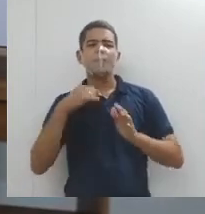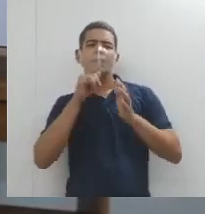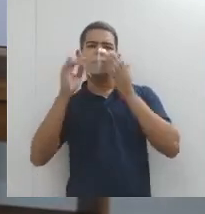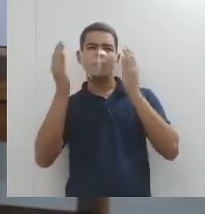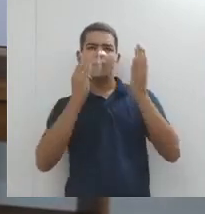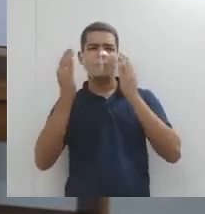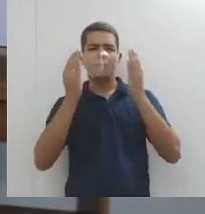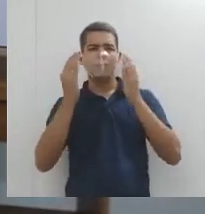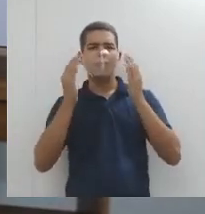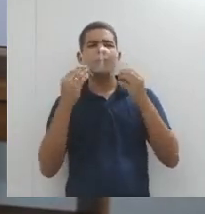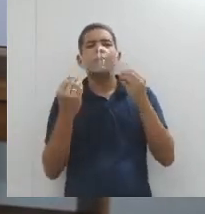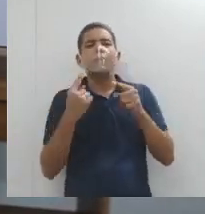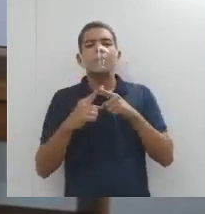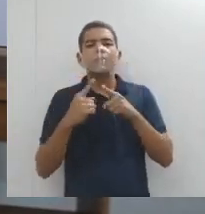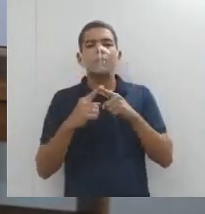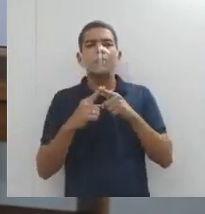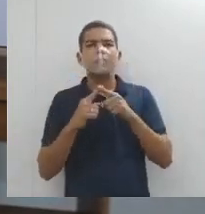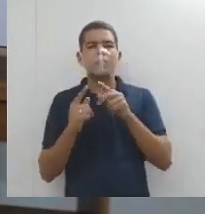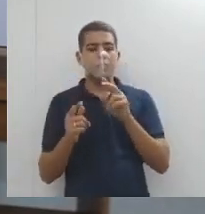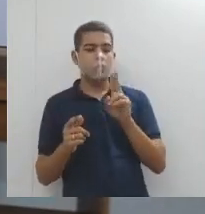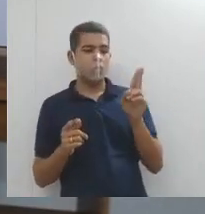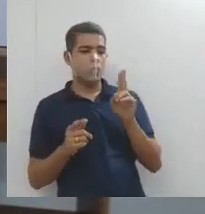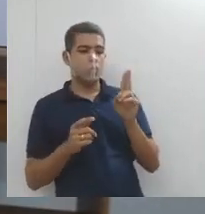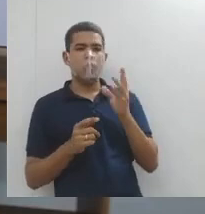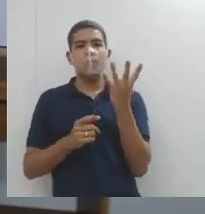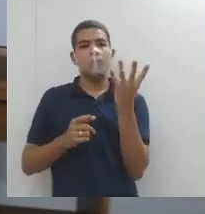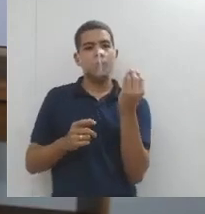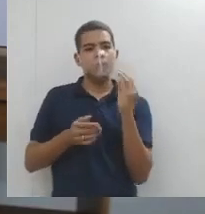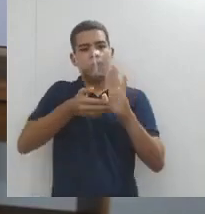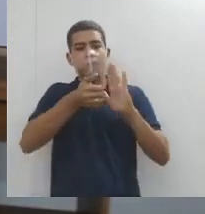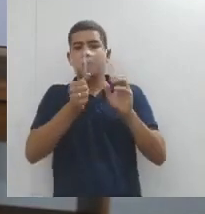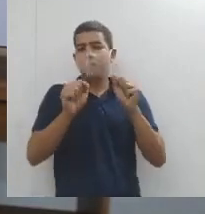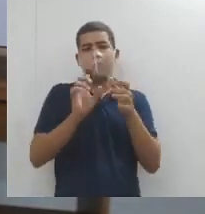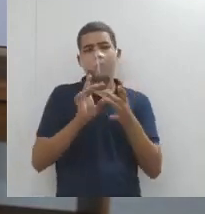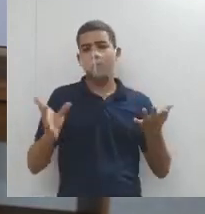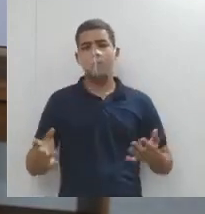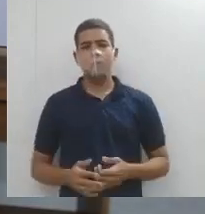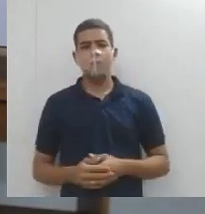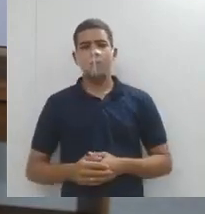esse termo ele pode ser retirado sem grandes prejuízos. Agora, se eu, por exemplo,